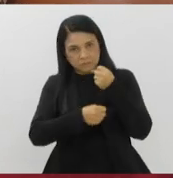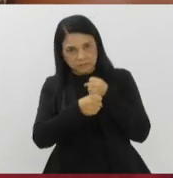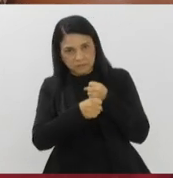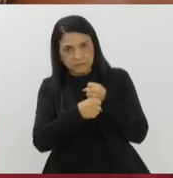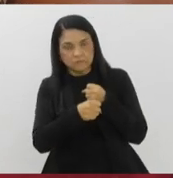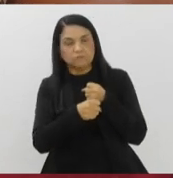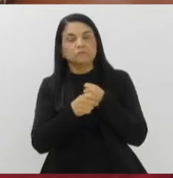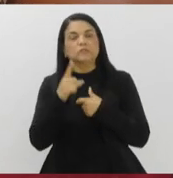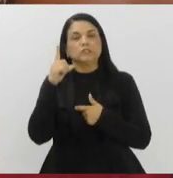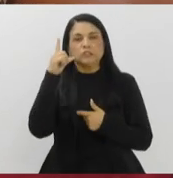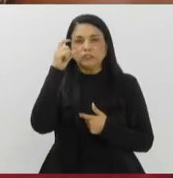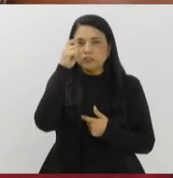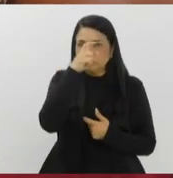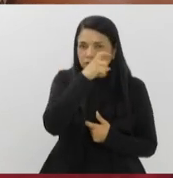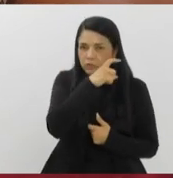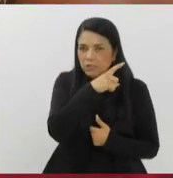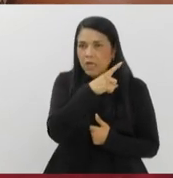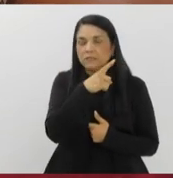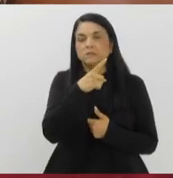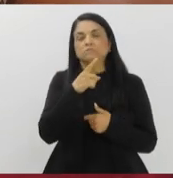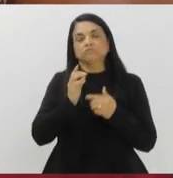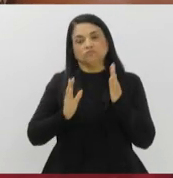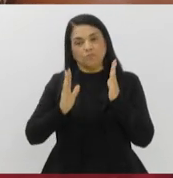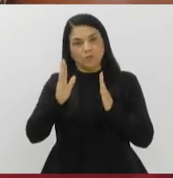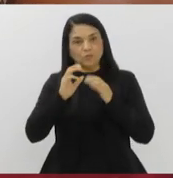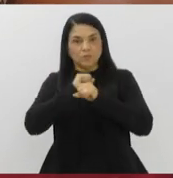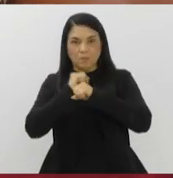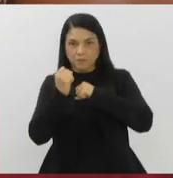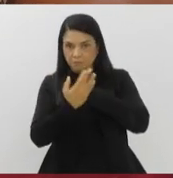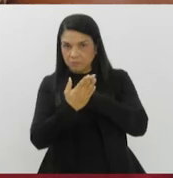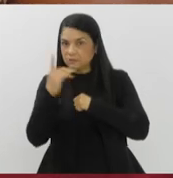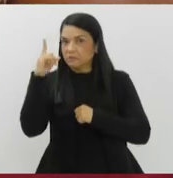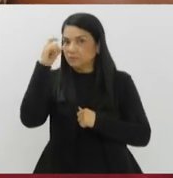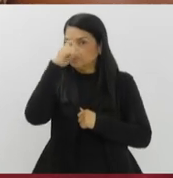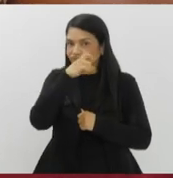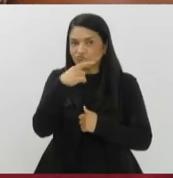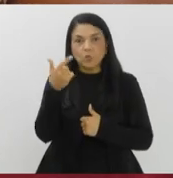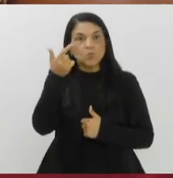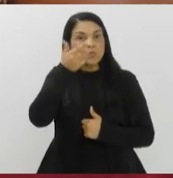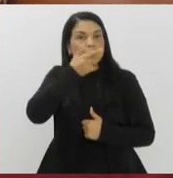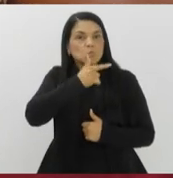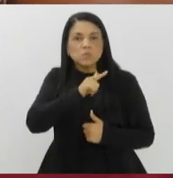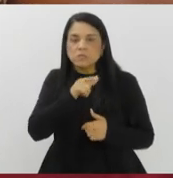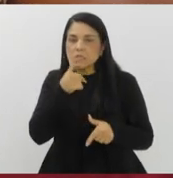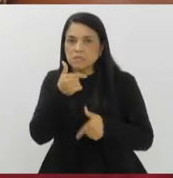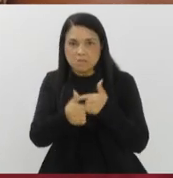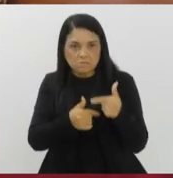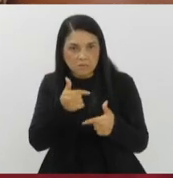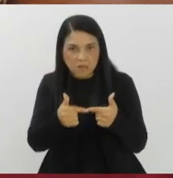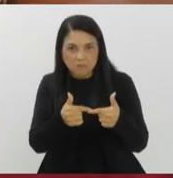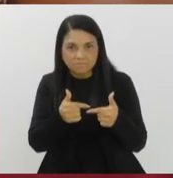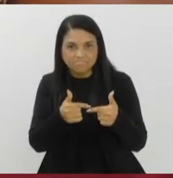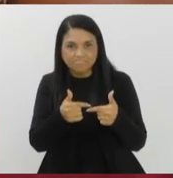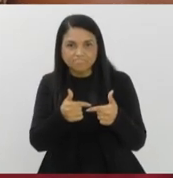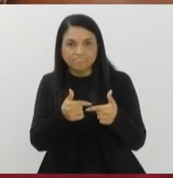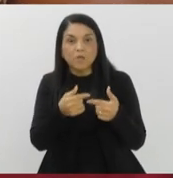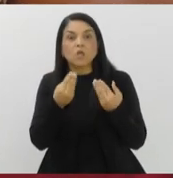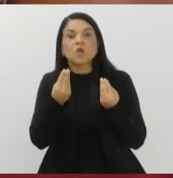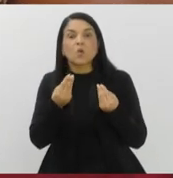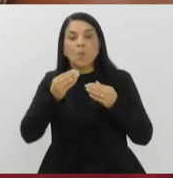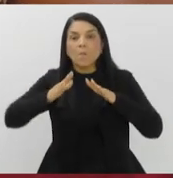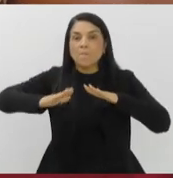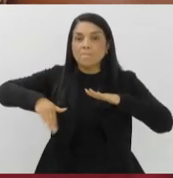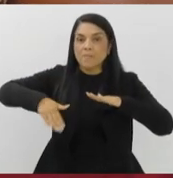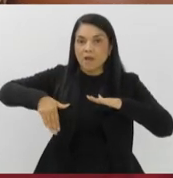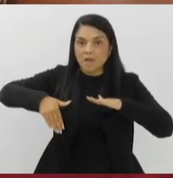várias dificuldades e também na pandemia. Por quê? Na pandemia a gente não conseguia trabalhar e a gente precisava da praia para poder